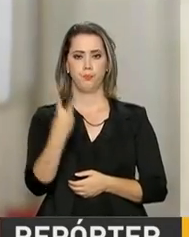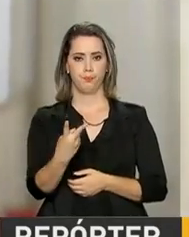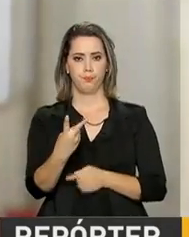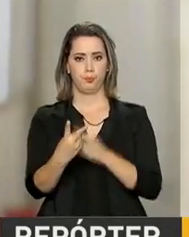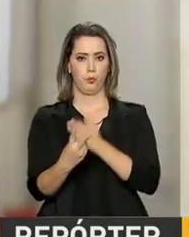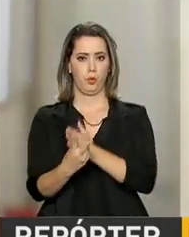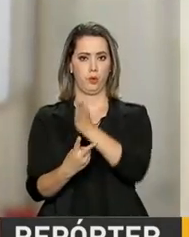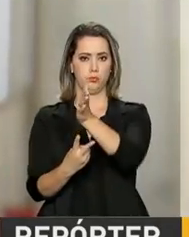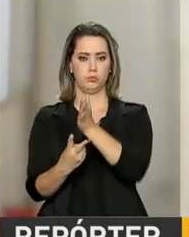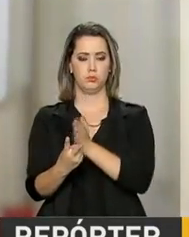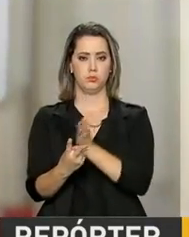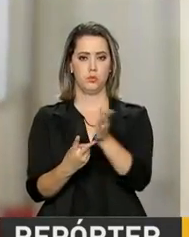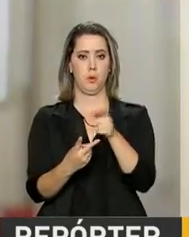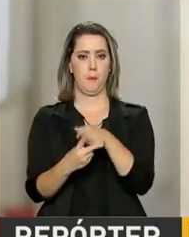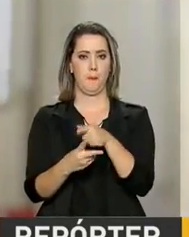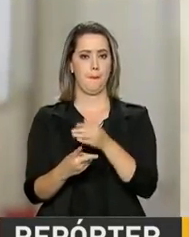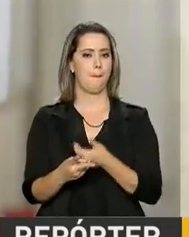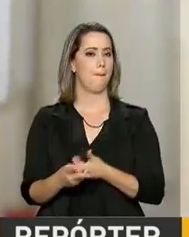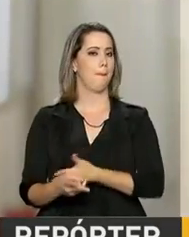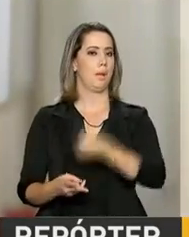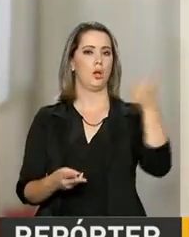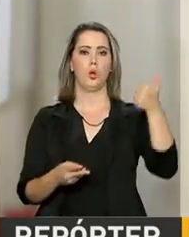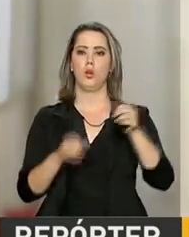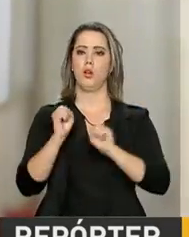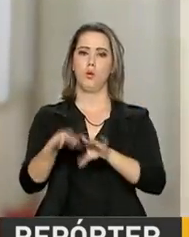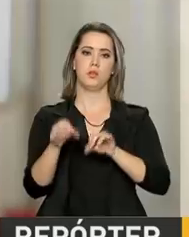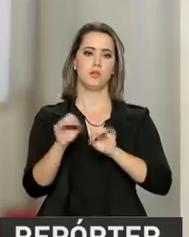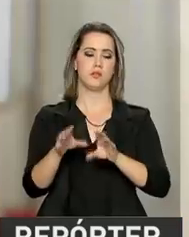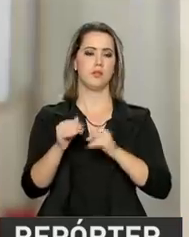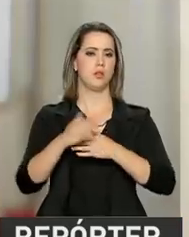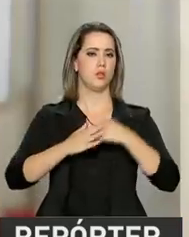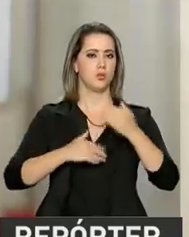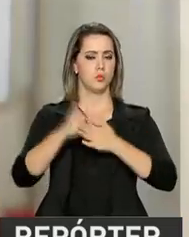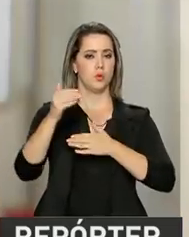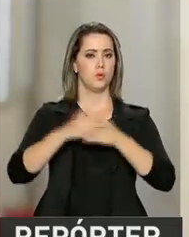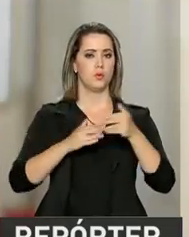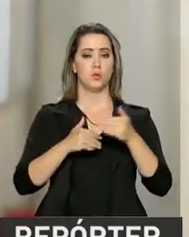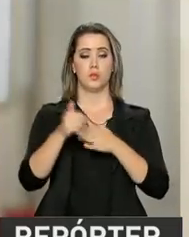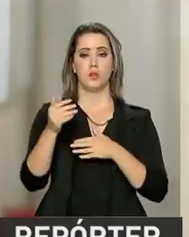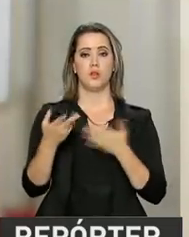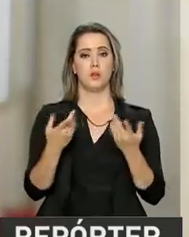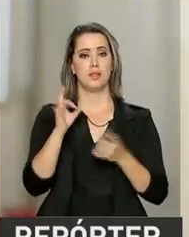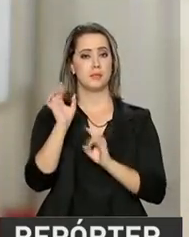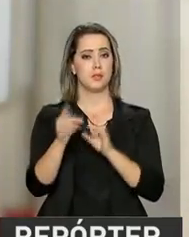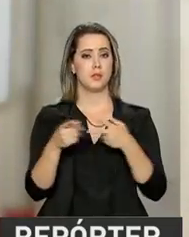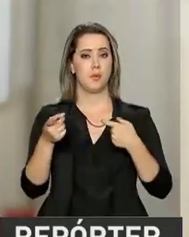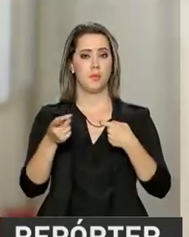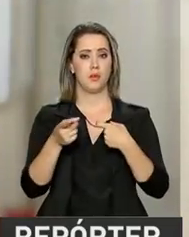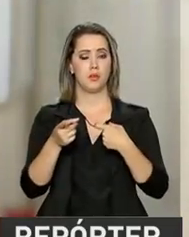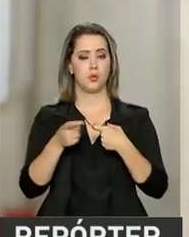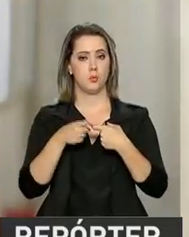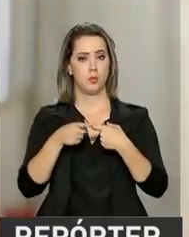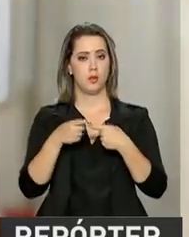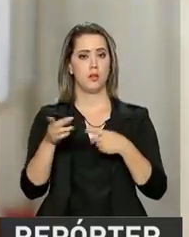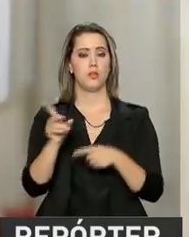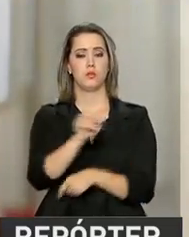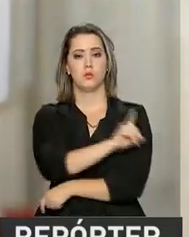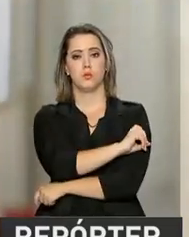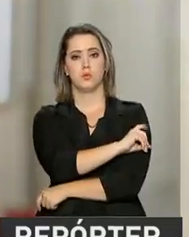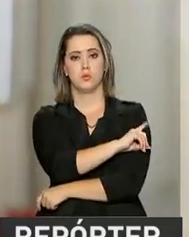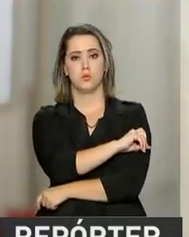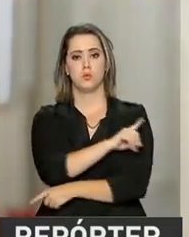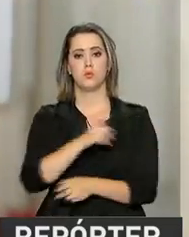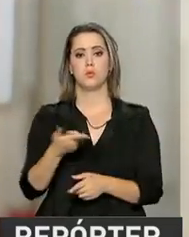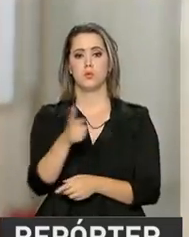objetivo de melhorar a formação ampliar a formação dos profissionais vinculados à saúde especialmente médicos e enfermeiros e